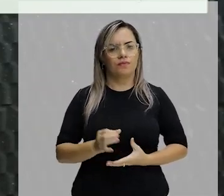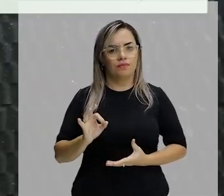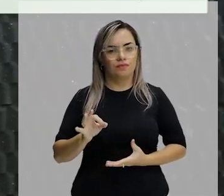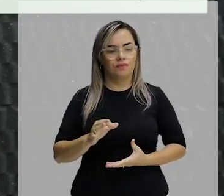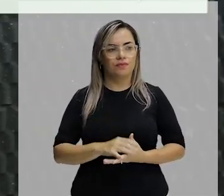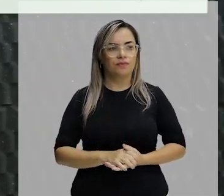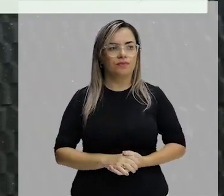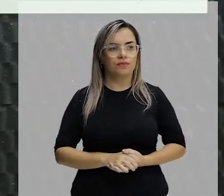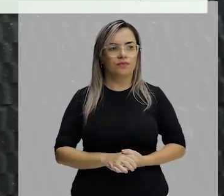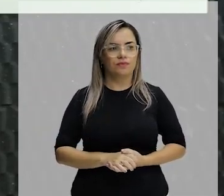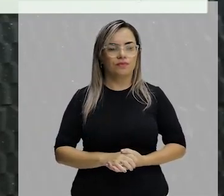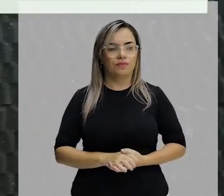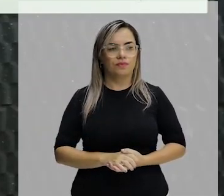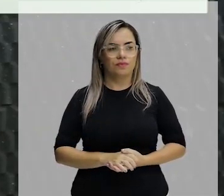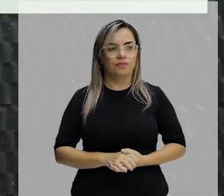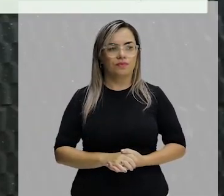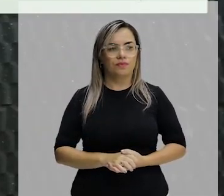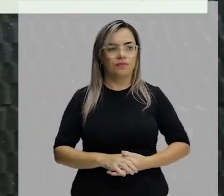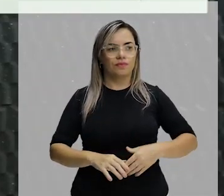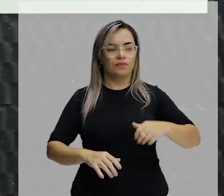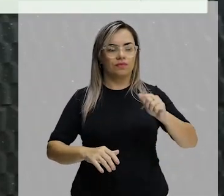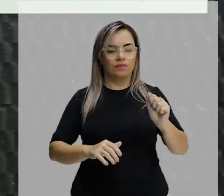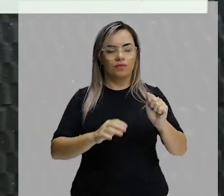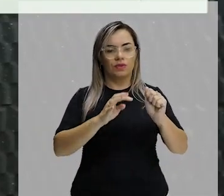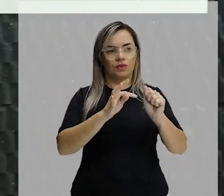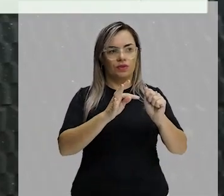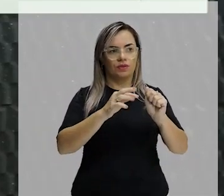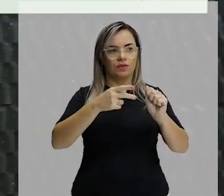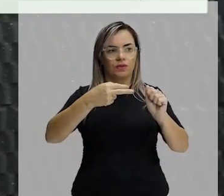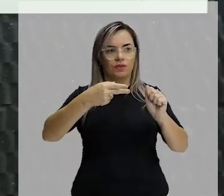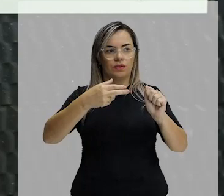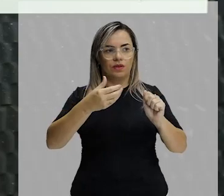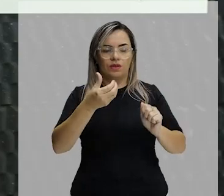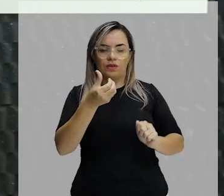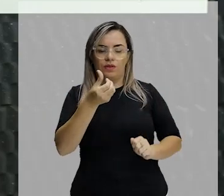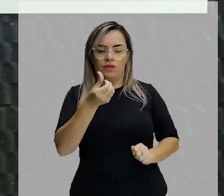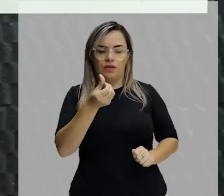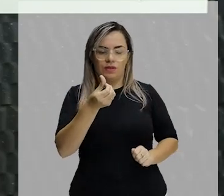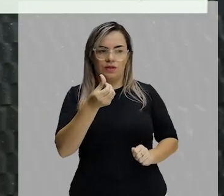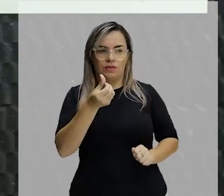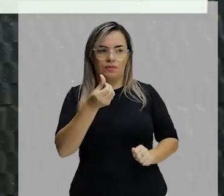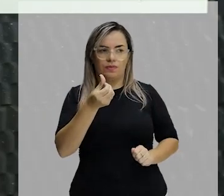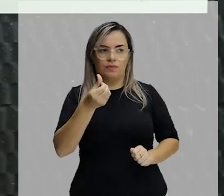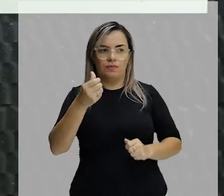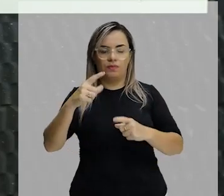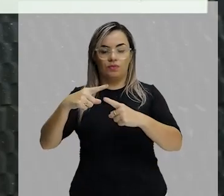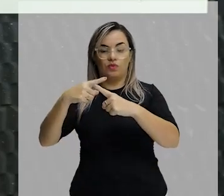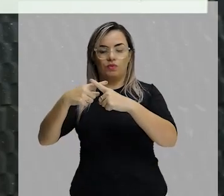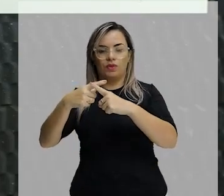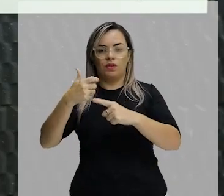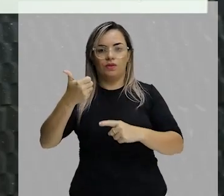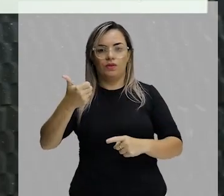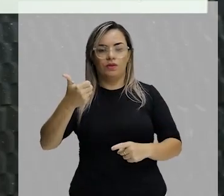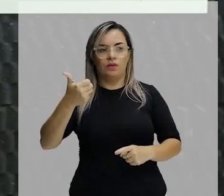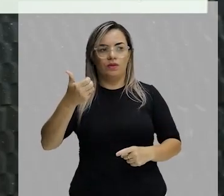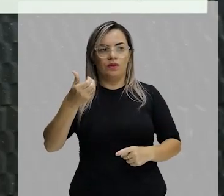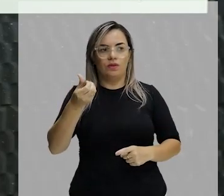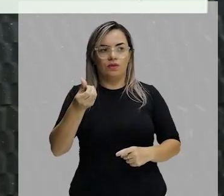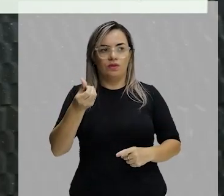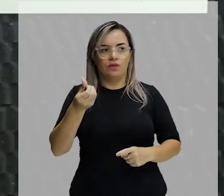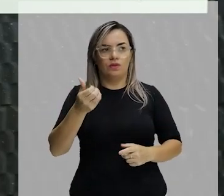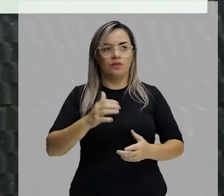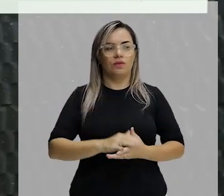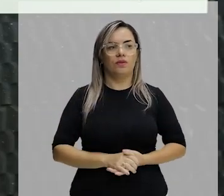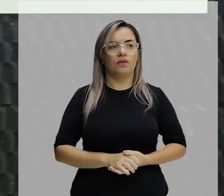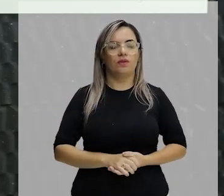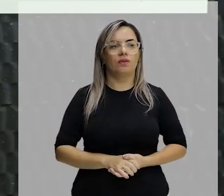Certo? Aí nós vamos ter que a área vai ser igual a 6 multiplicado por 16. Vamos fazer essa conta